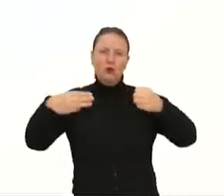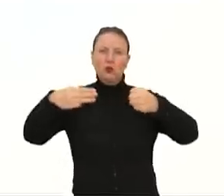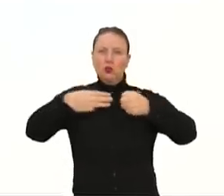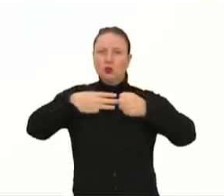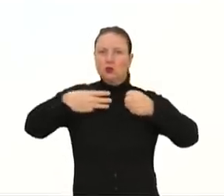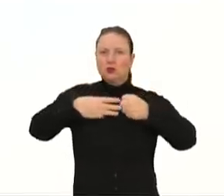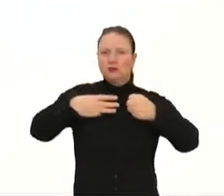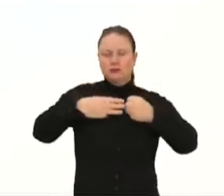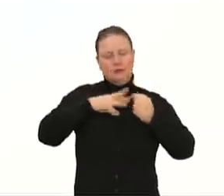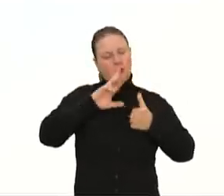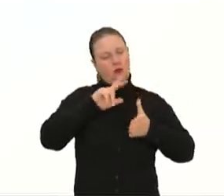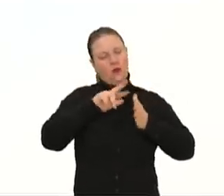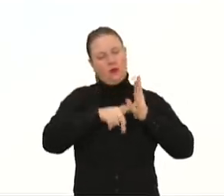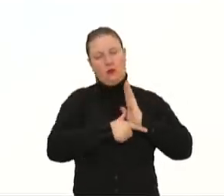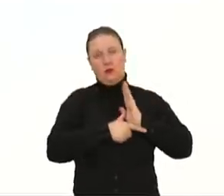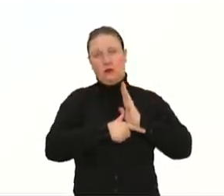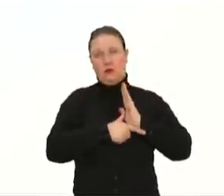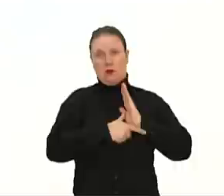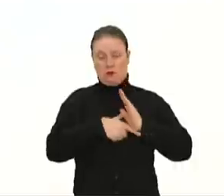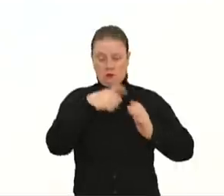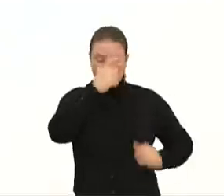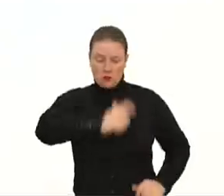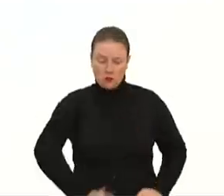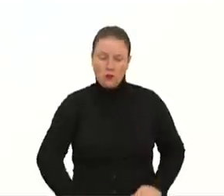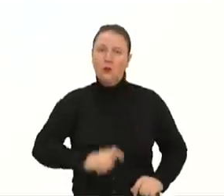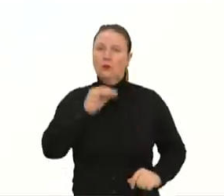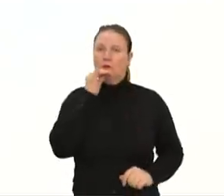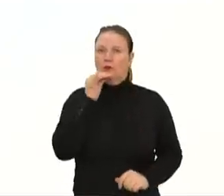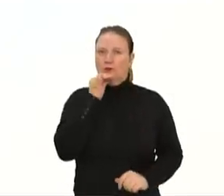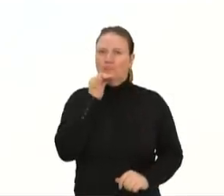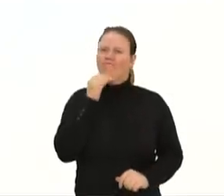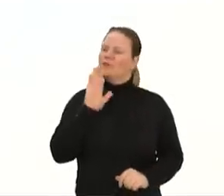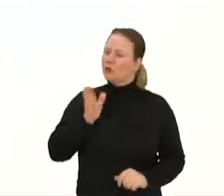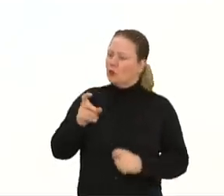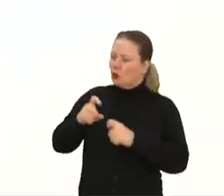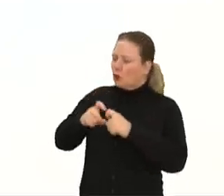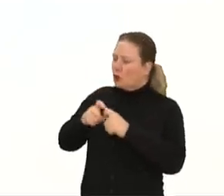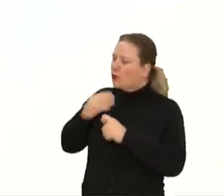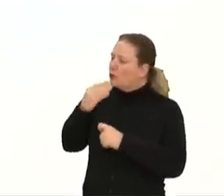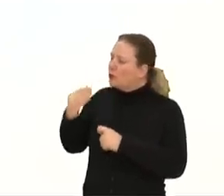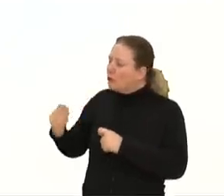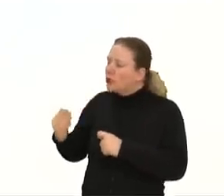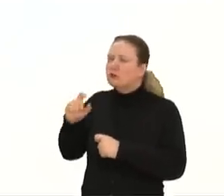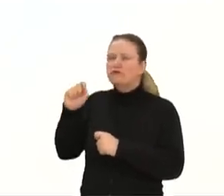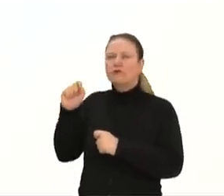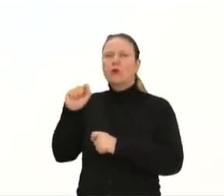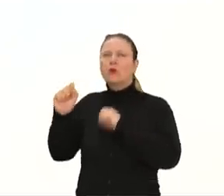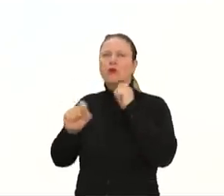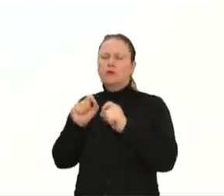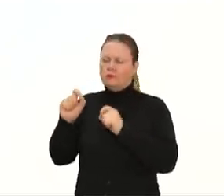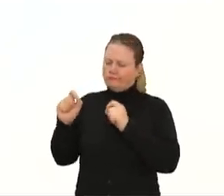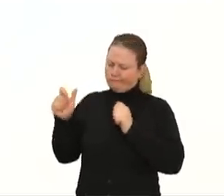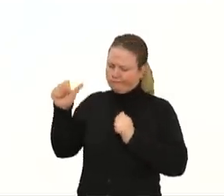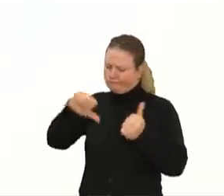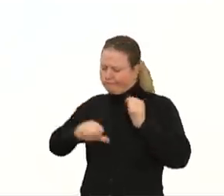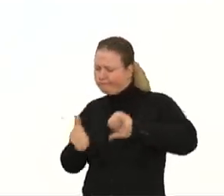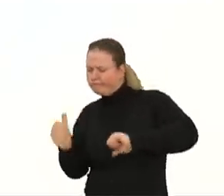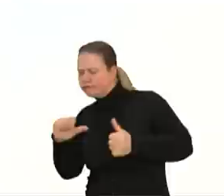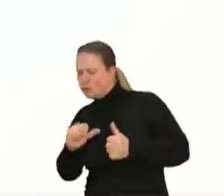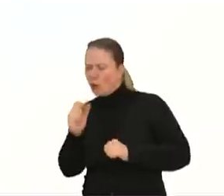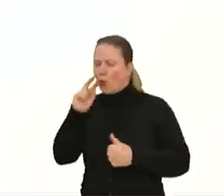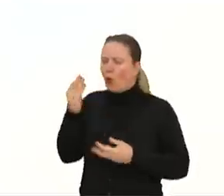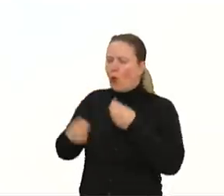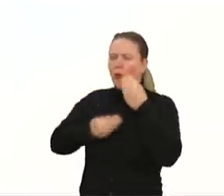pessoa. Geralmente, esse é um exame muito solicitado pelos médicos, porque ele meio que faz um check-up geral